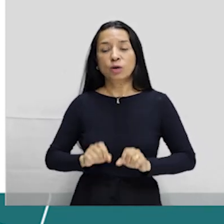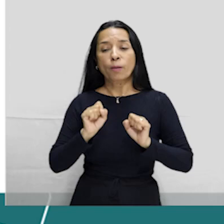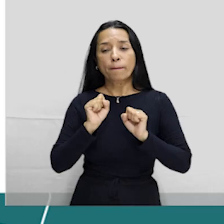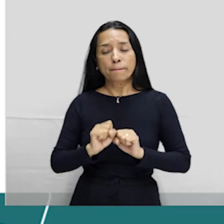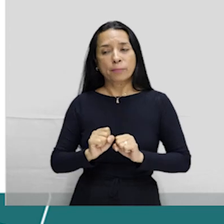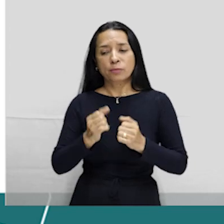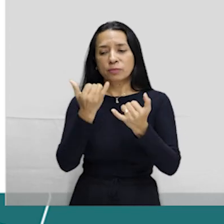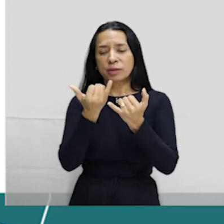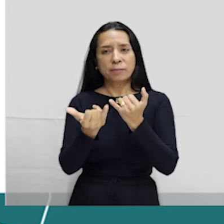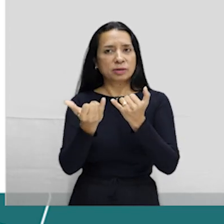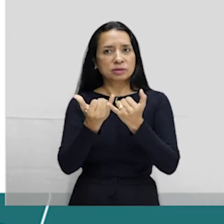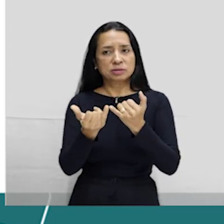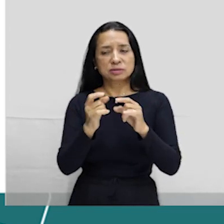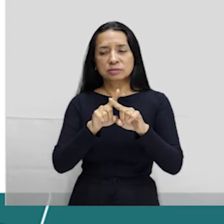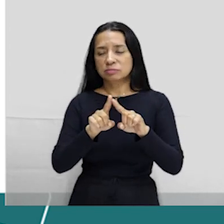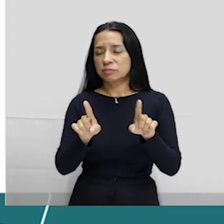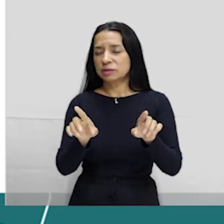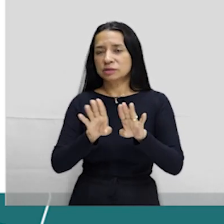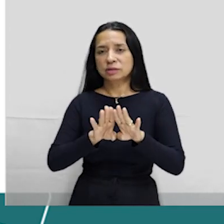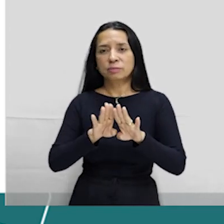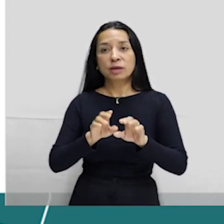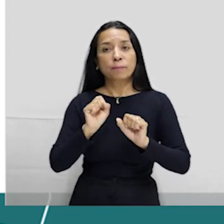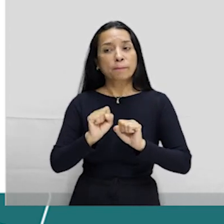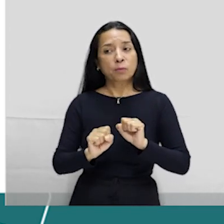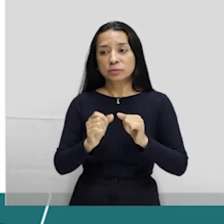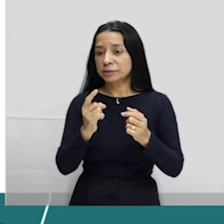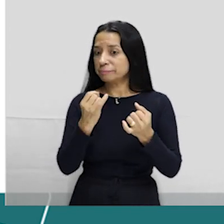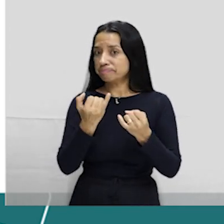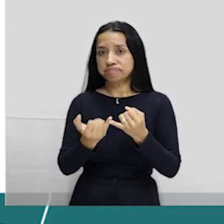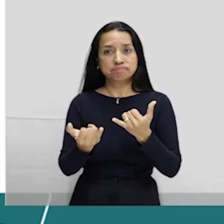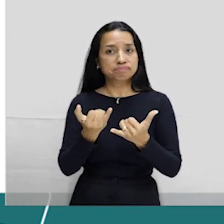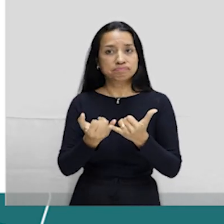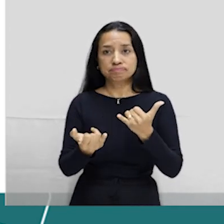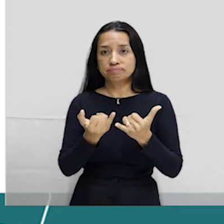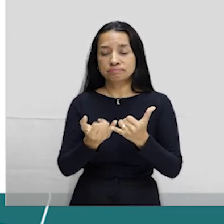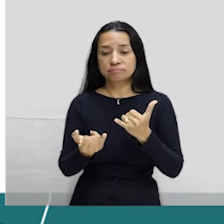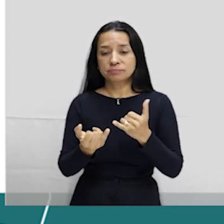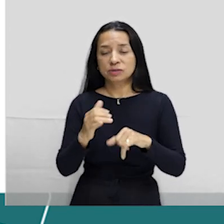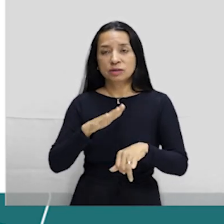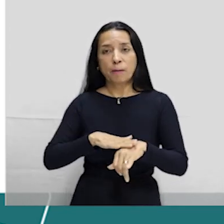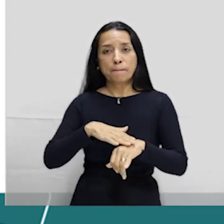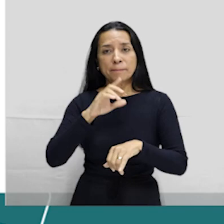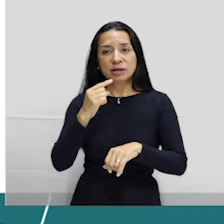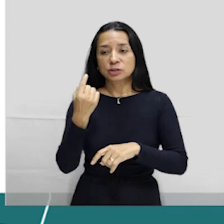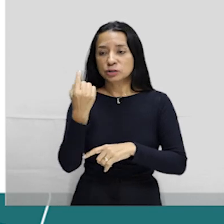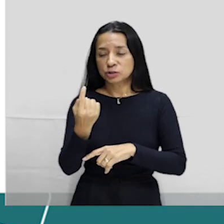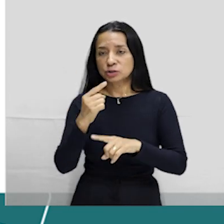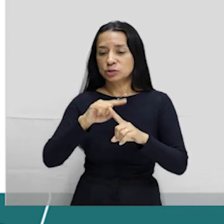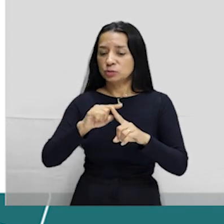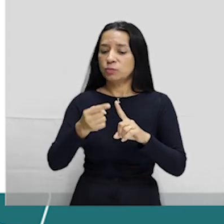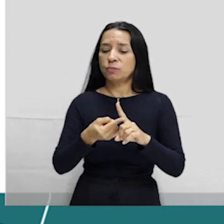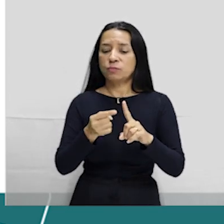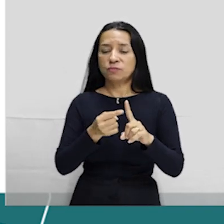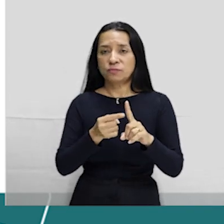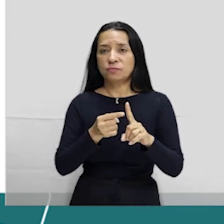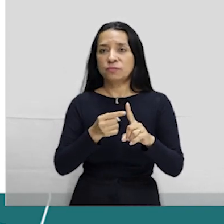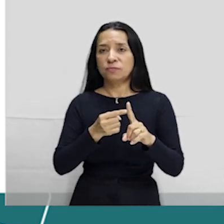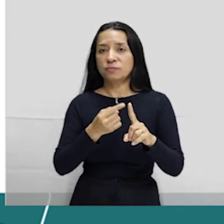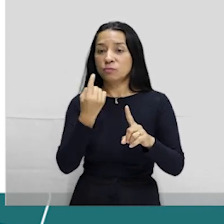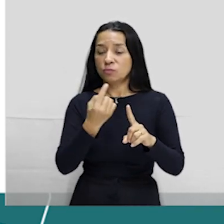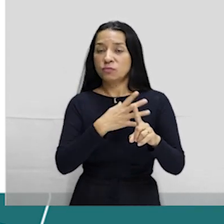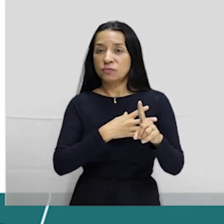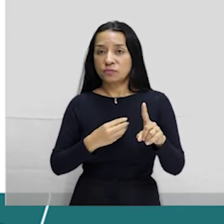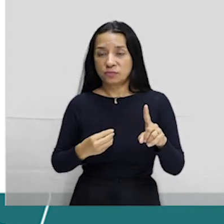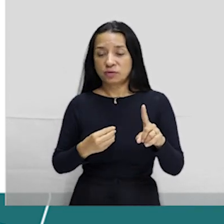também não ser idênticos. O certo é que quando eu tenho mais de um filho sendo gerado numa mesma gestação, é o que a